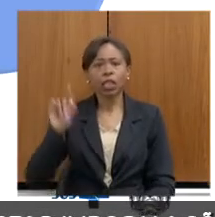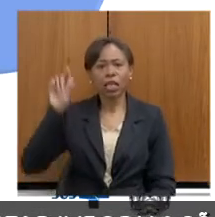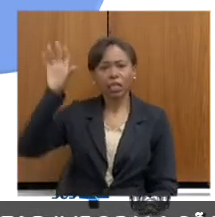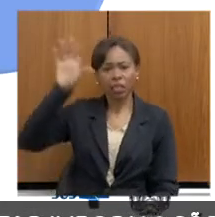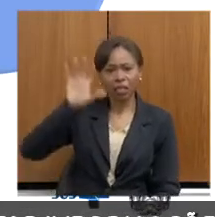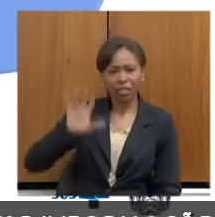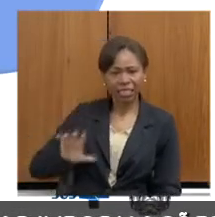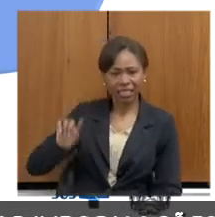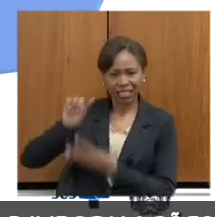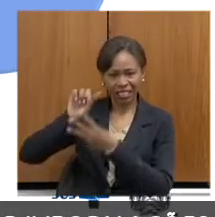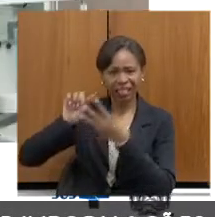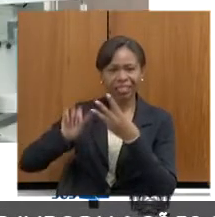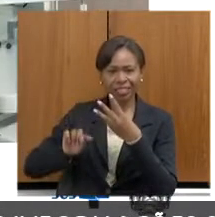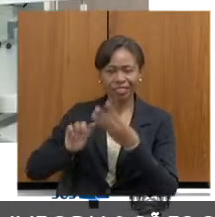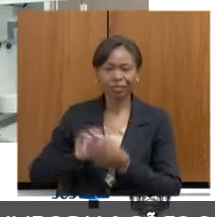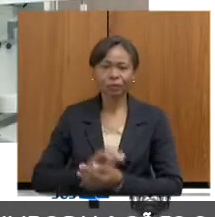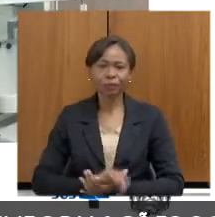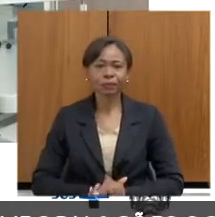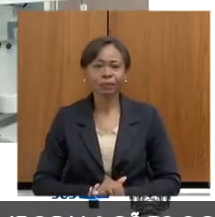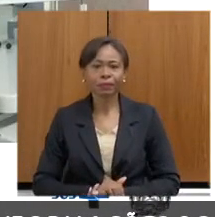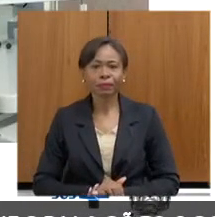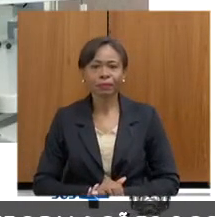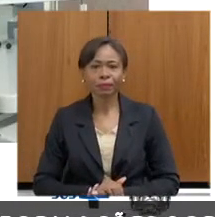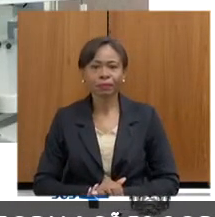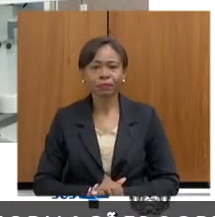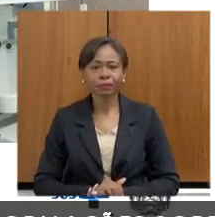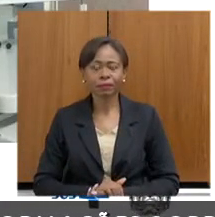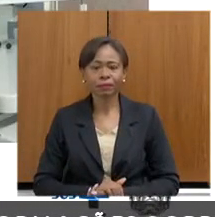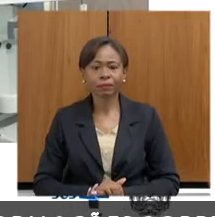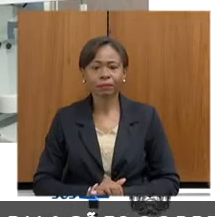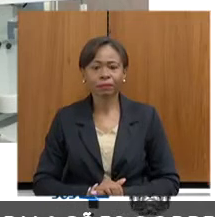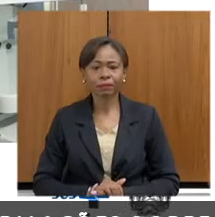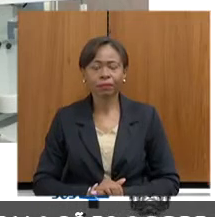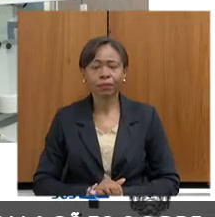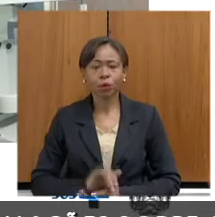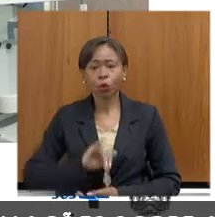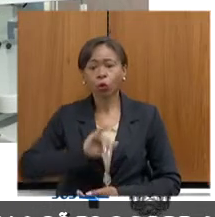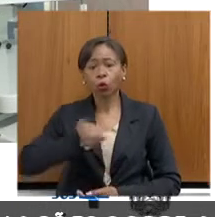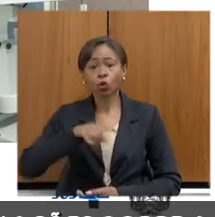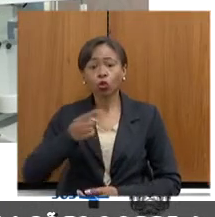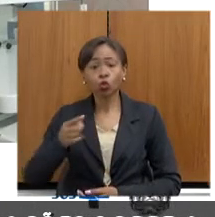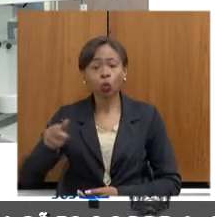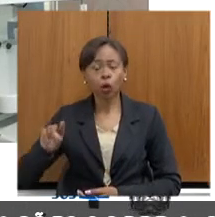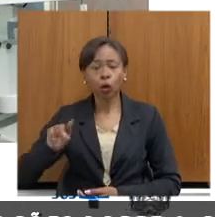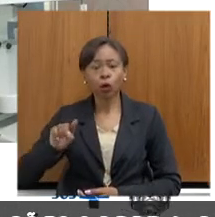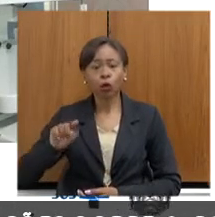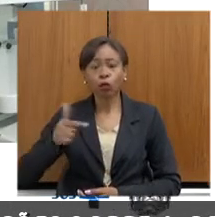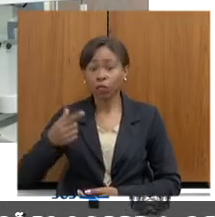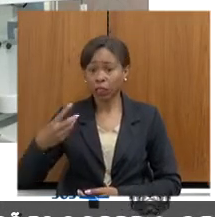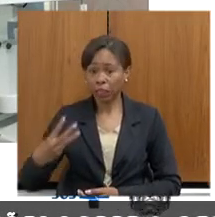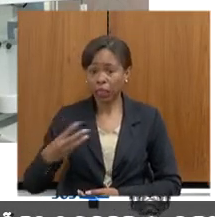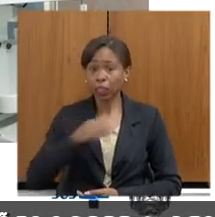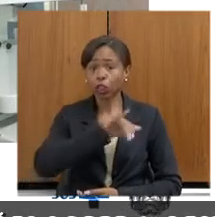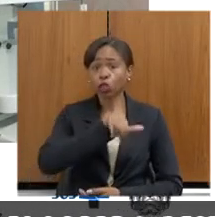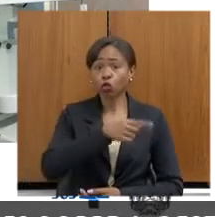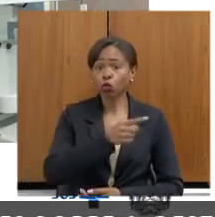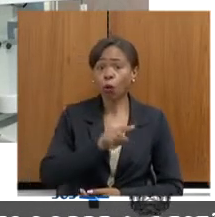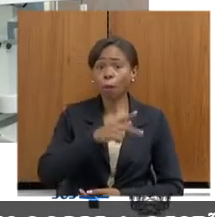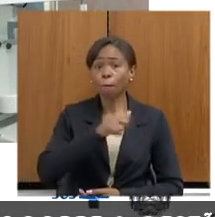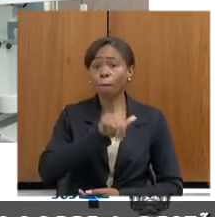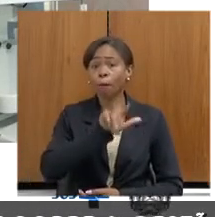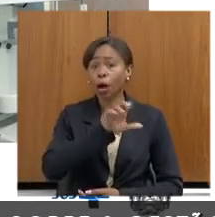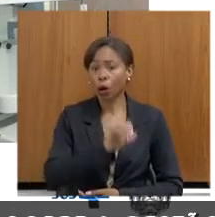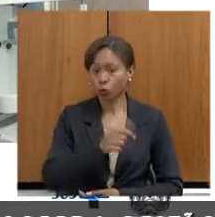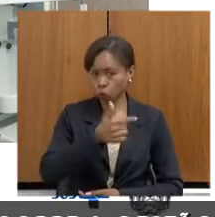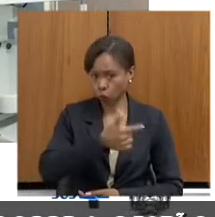Unidade intermediária pode passar o João 23 João Paulo Segundo sete milhões em renovação de equipamentos e os